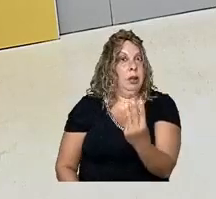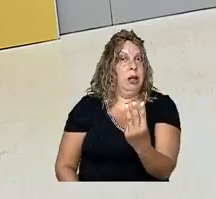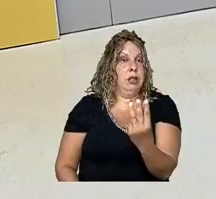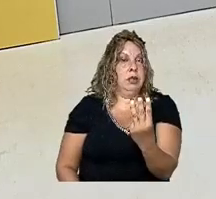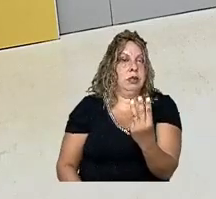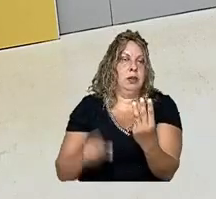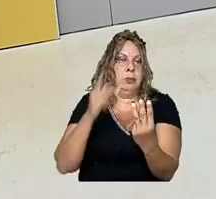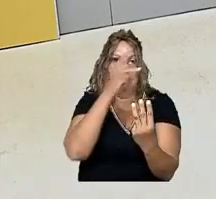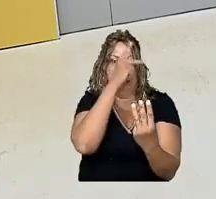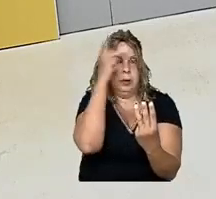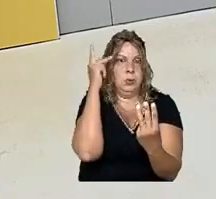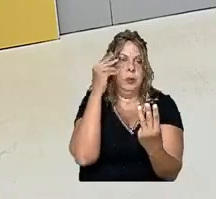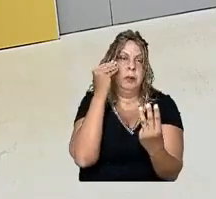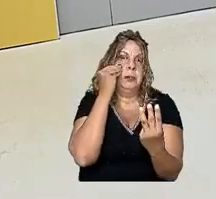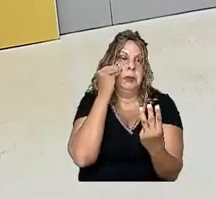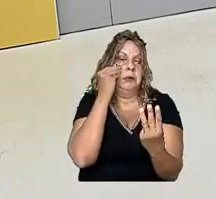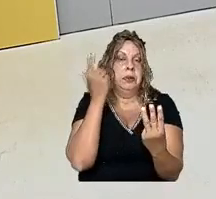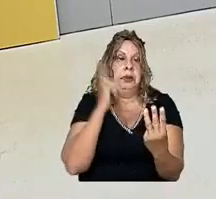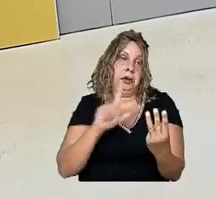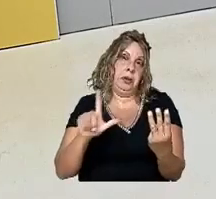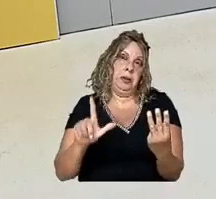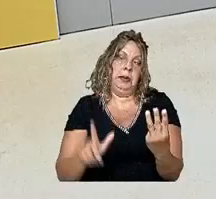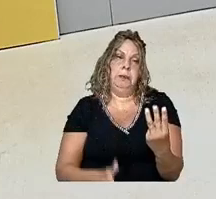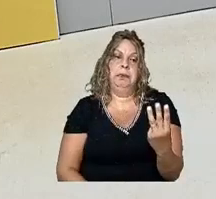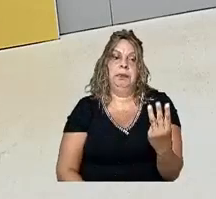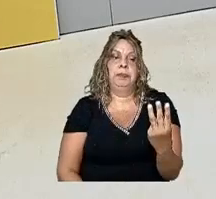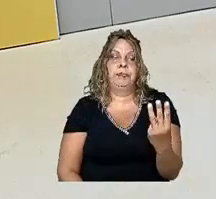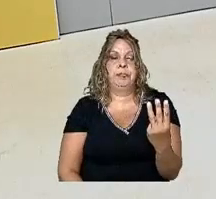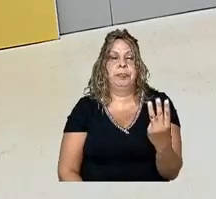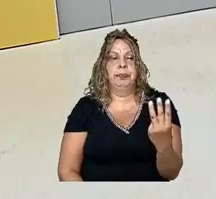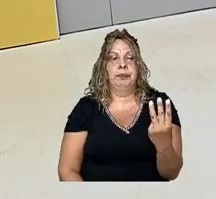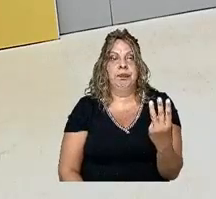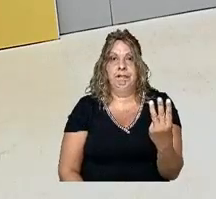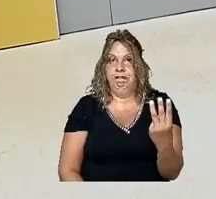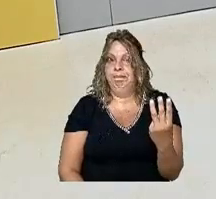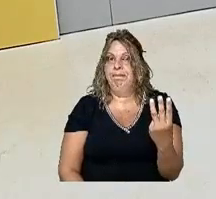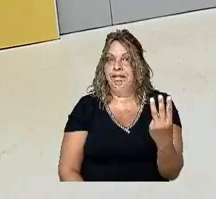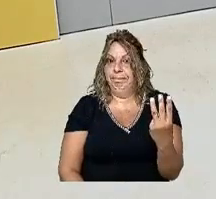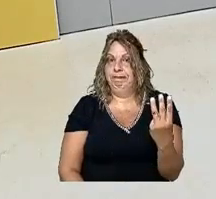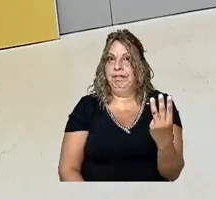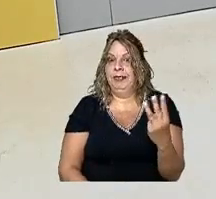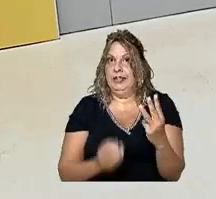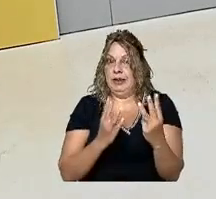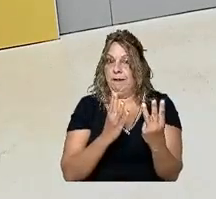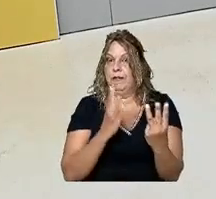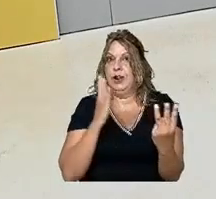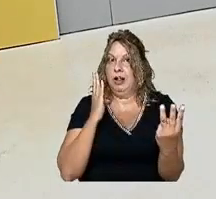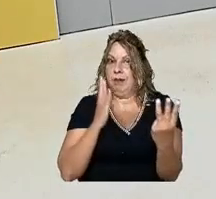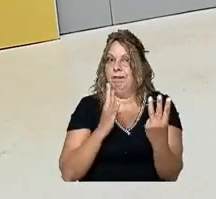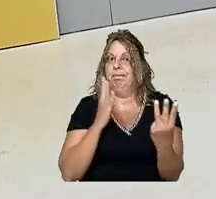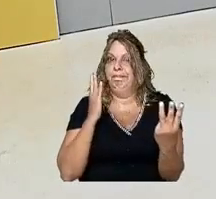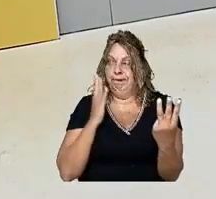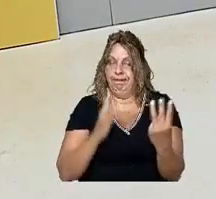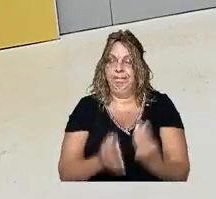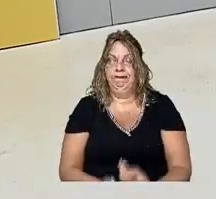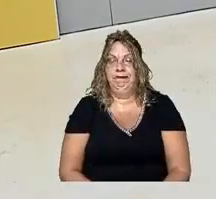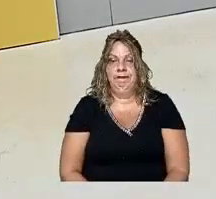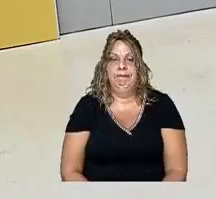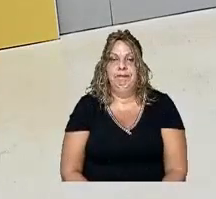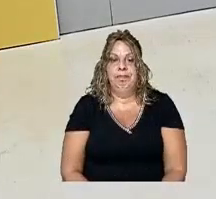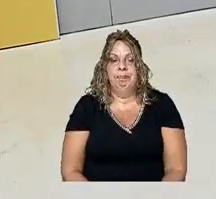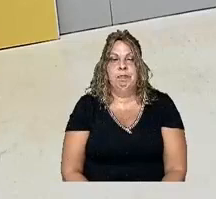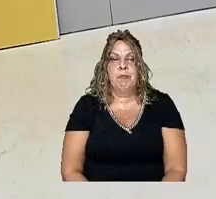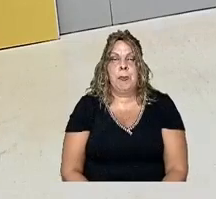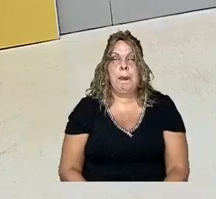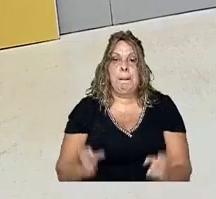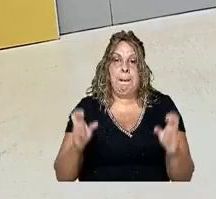Três títulos na expectativa, minha gente. Tá aumentando essa fila, viu? Vamos lá, na